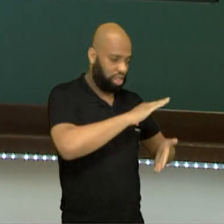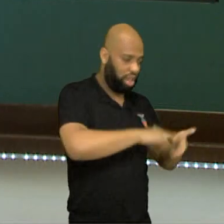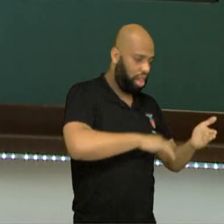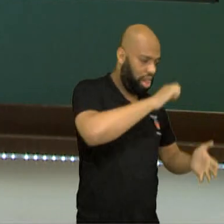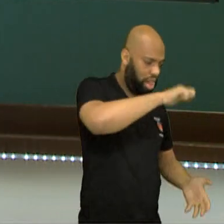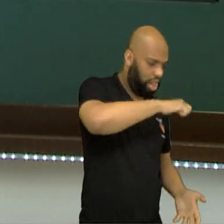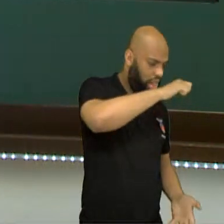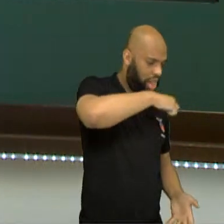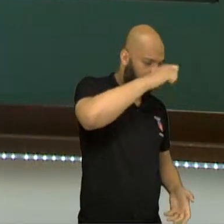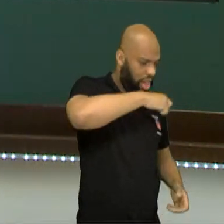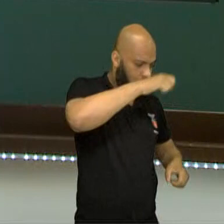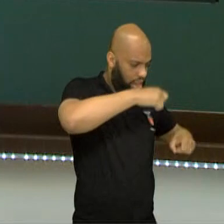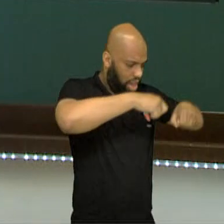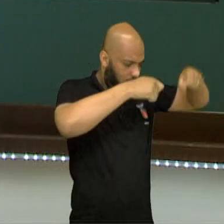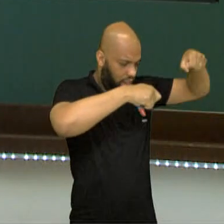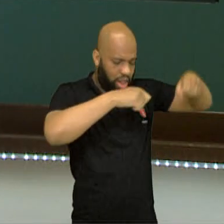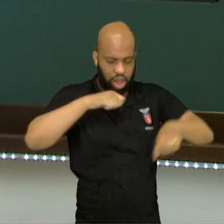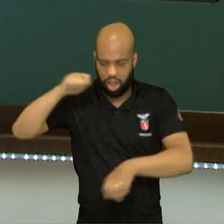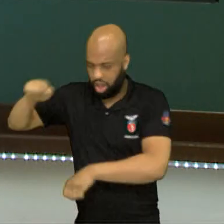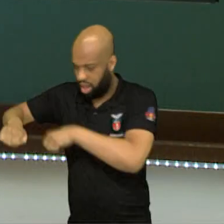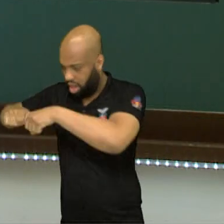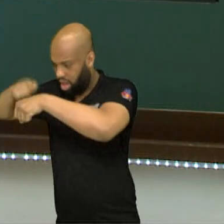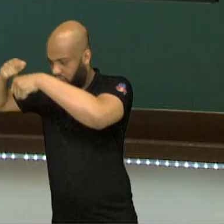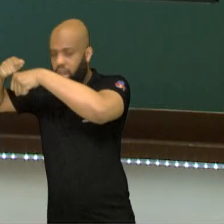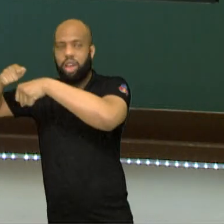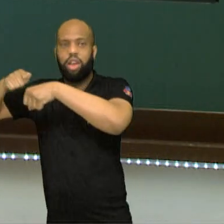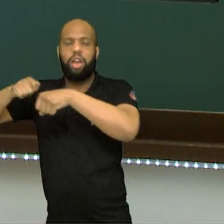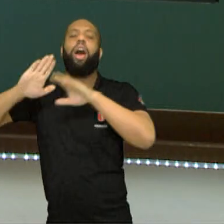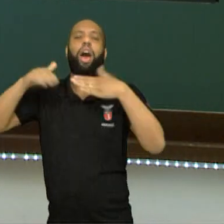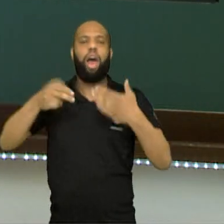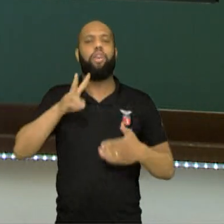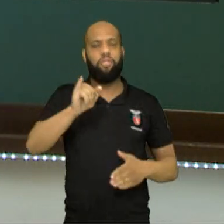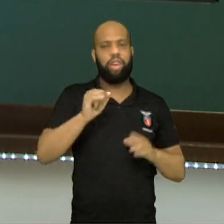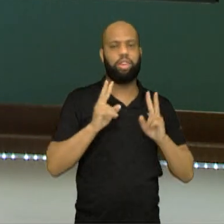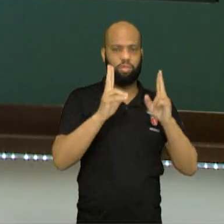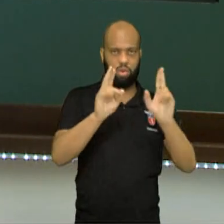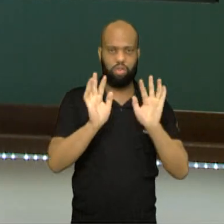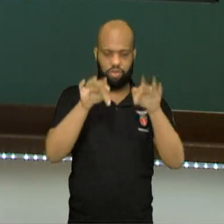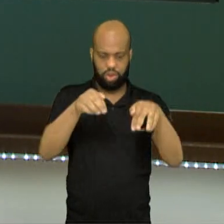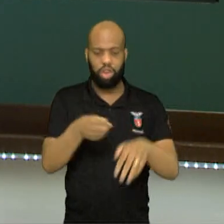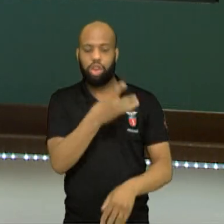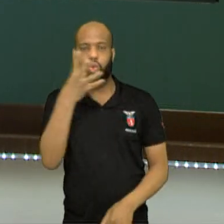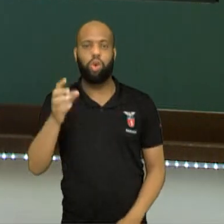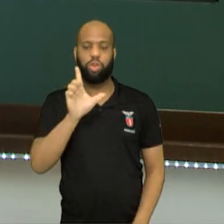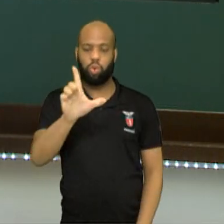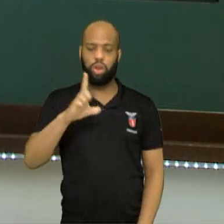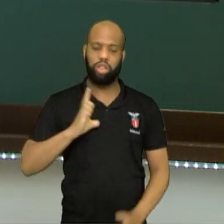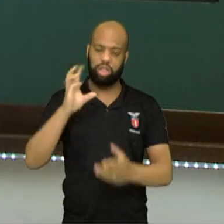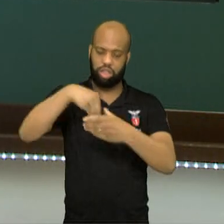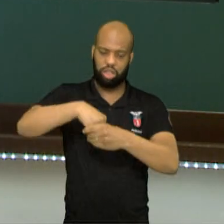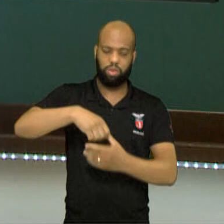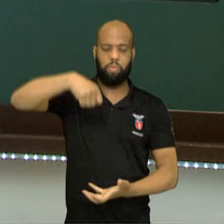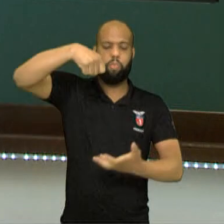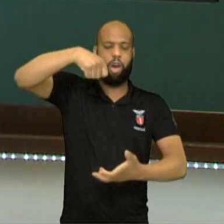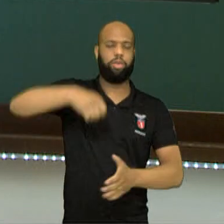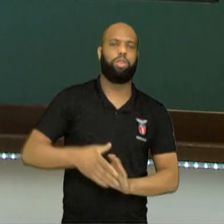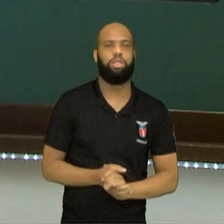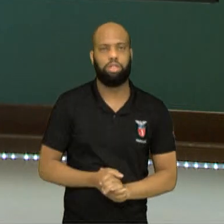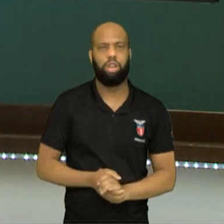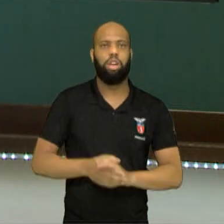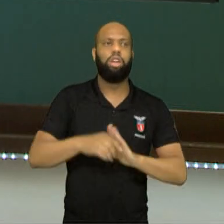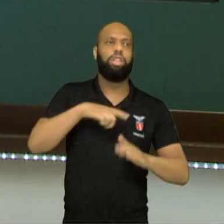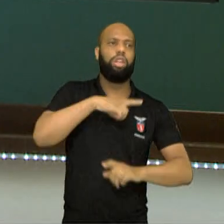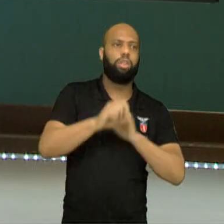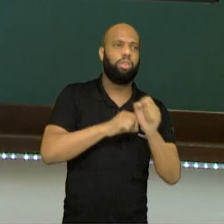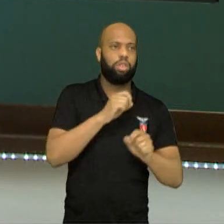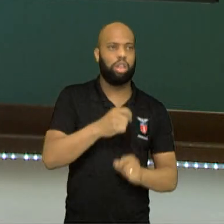120 baldes do poço B, eles vão ficar iguais. É ali que entra o sinal de igual. Quantos litros de água comporta cada balde? Foram dados, então, ali que